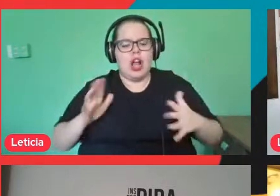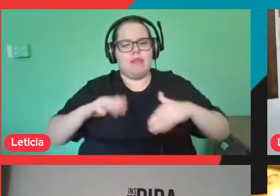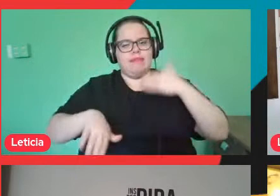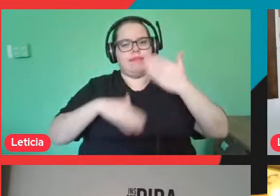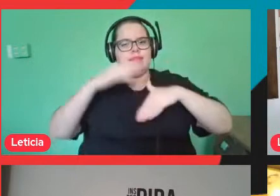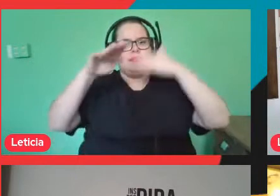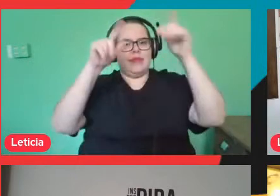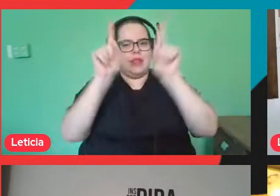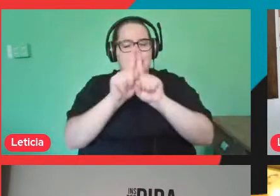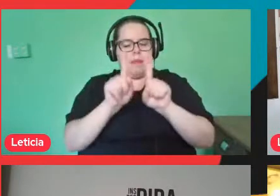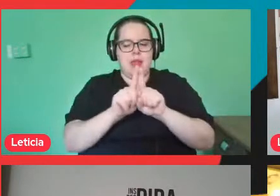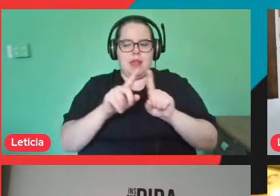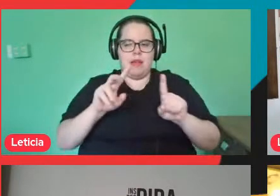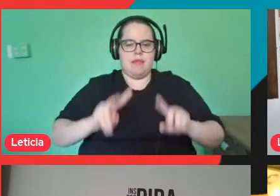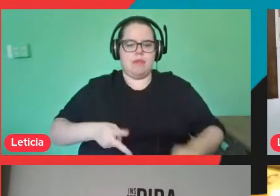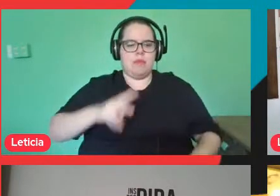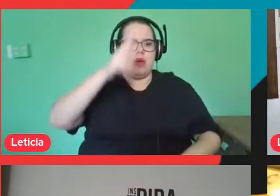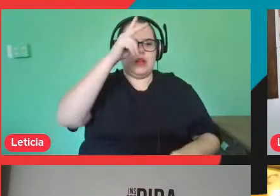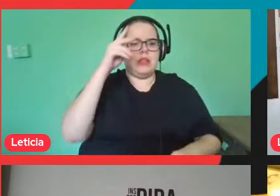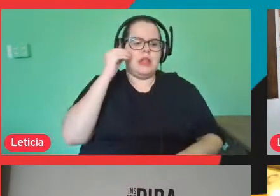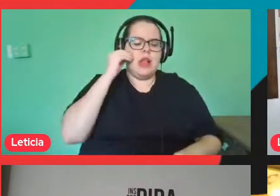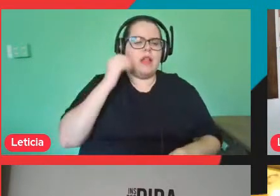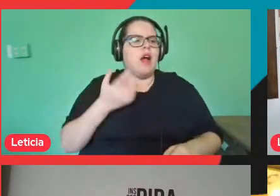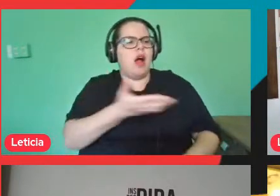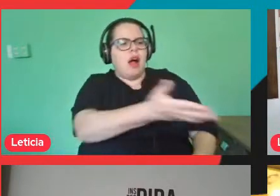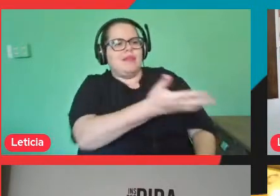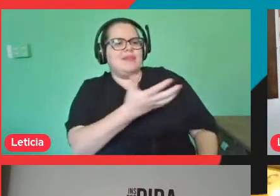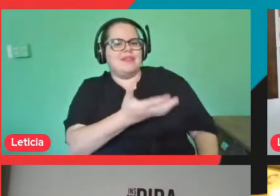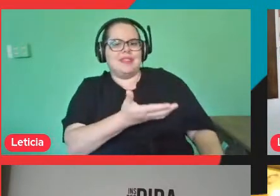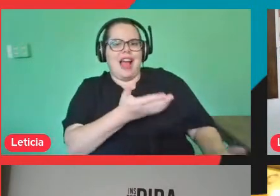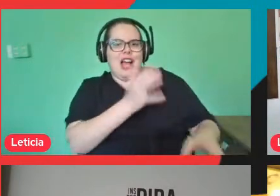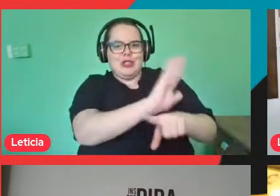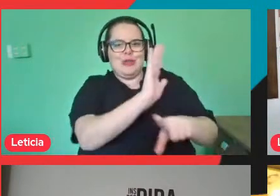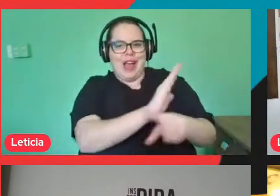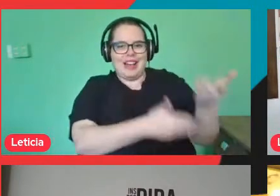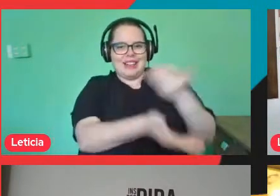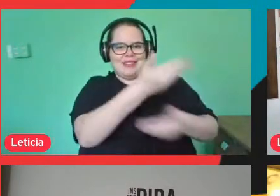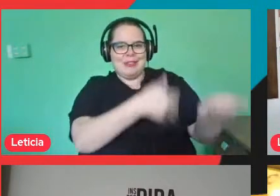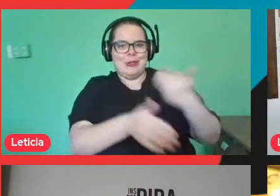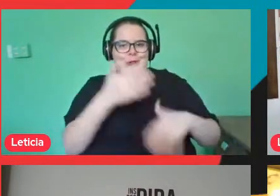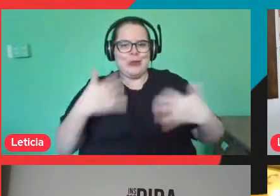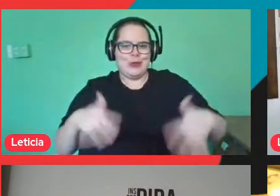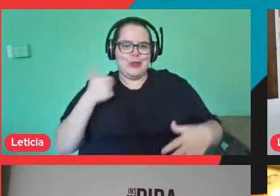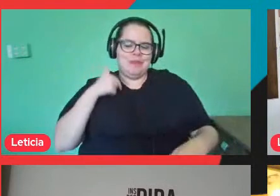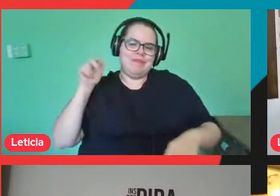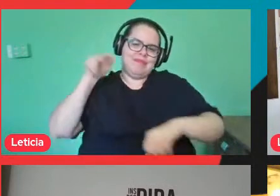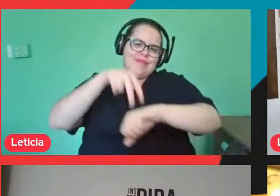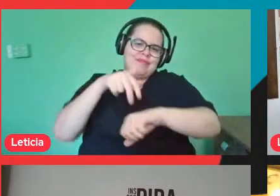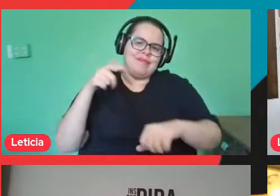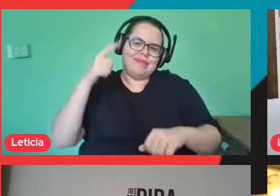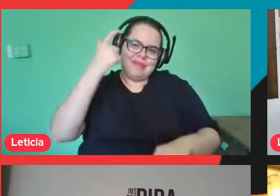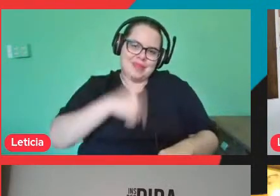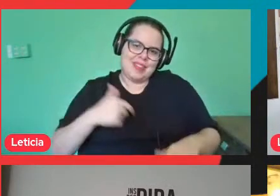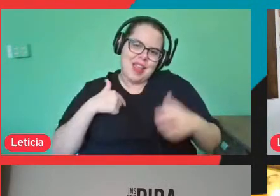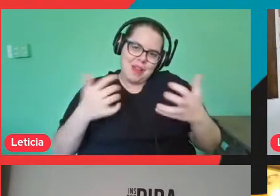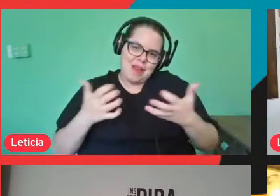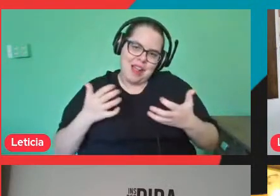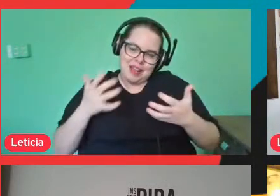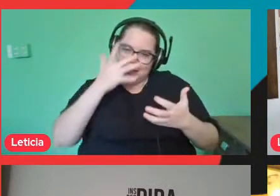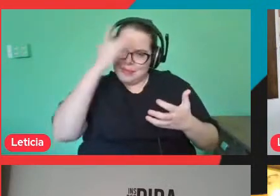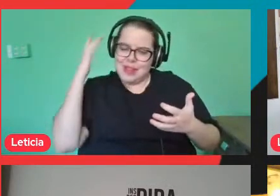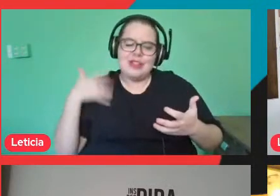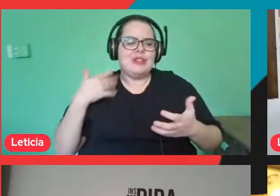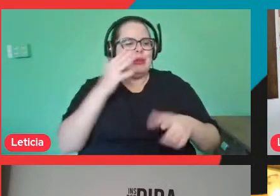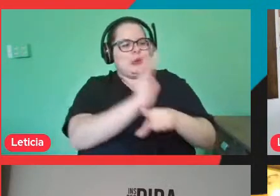nesse caminho da autopromoção, tentando estender a mão e ajudar a pessoa do lado. E assim, eu me coloco nesse lugar, então eu quero ser essa pessoa que estende a